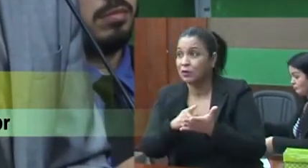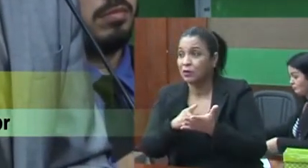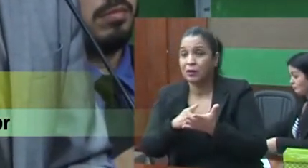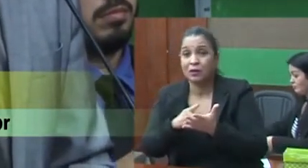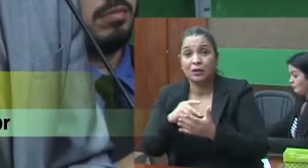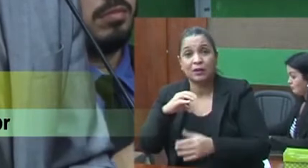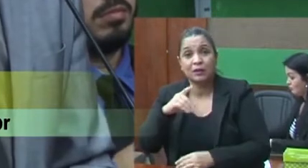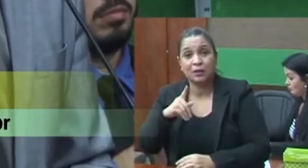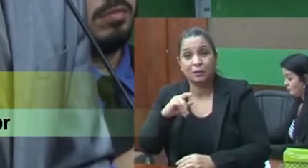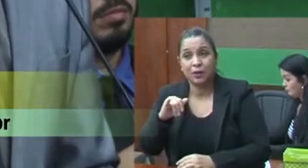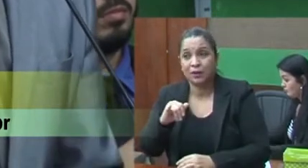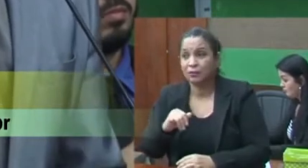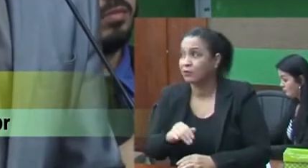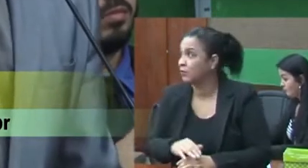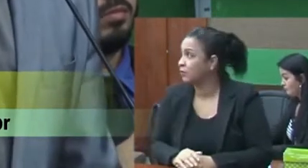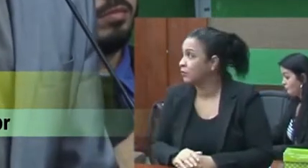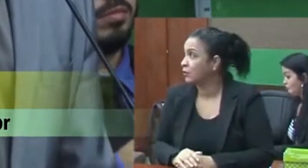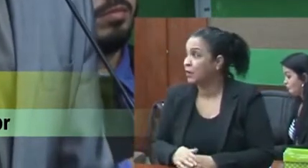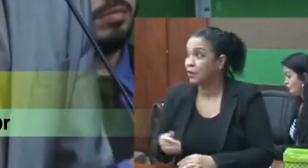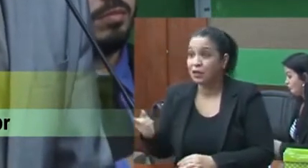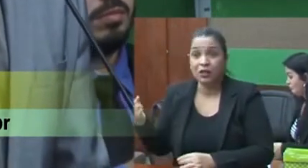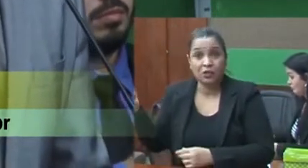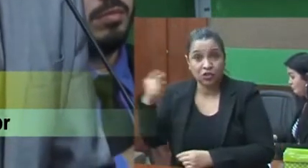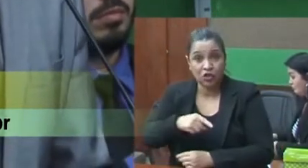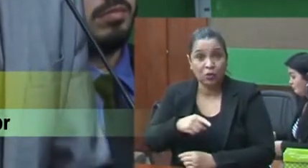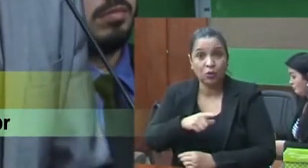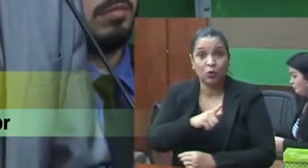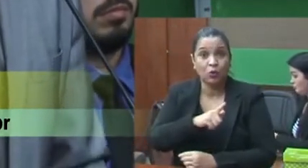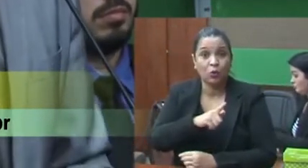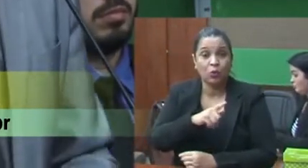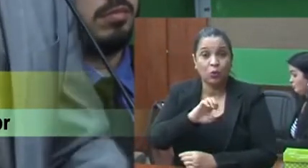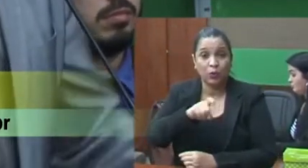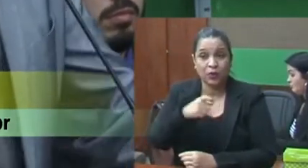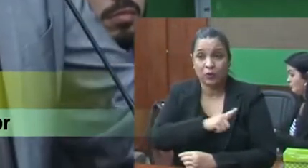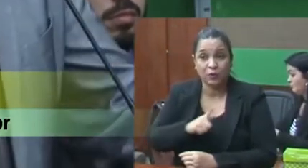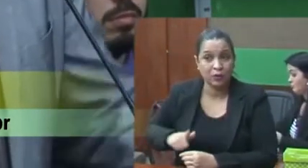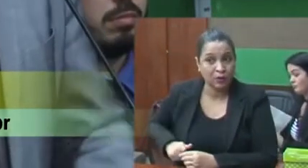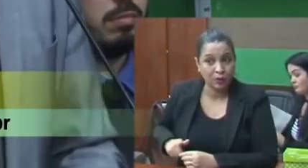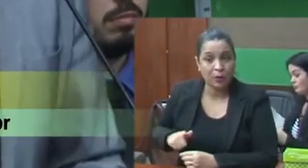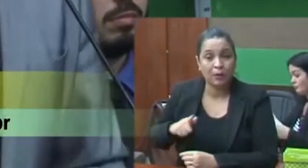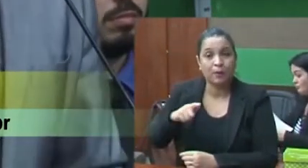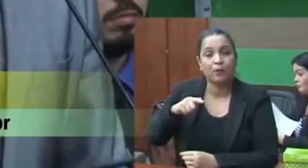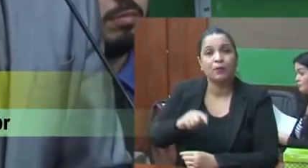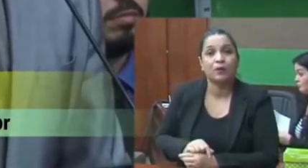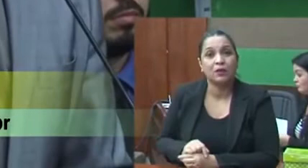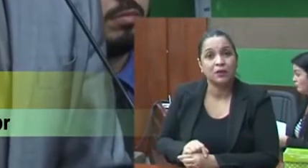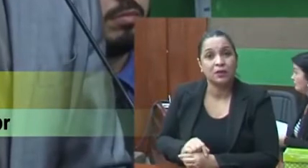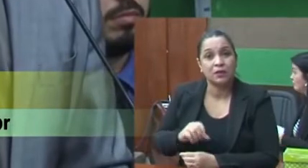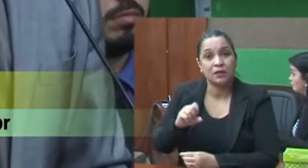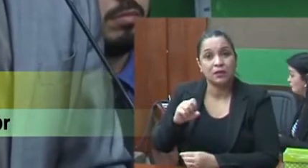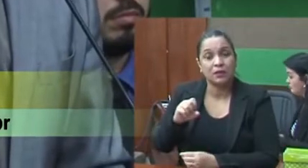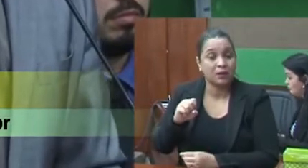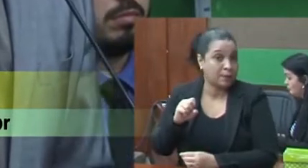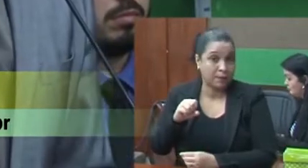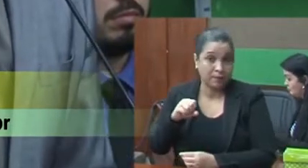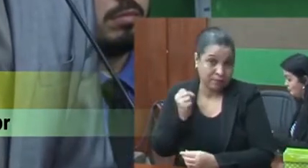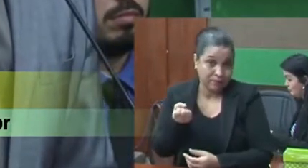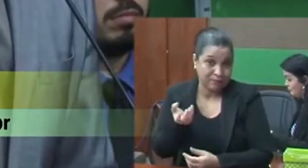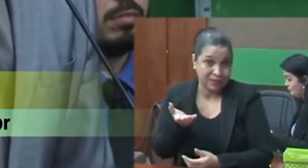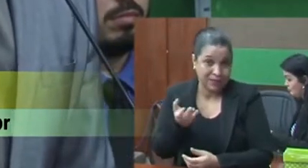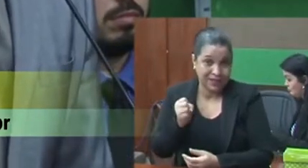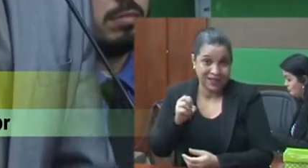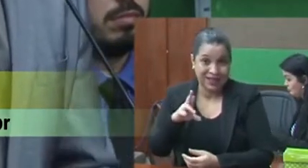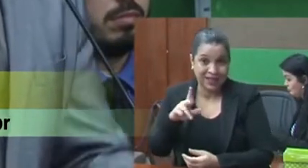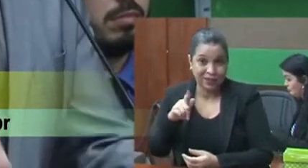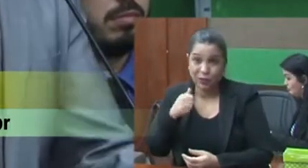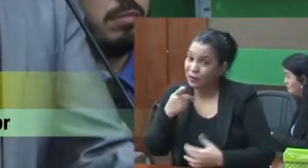nessa casa há mais de um ano, onde trouxemos o ex-governador Silval Barbosa, que fez questão de dizer que era propina, onde